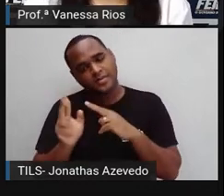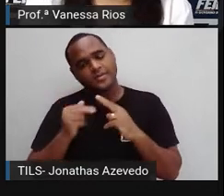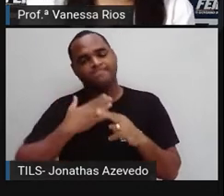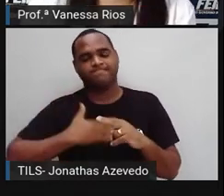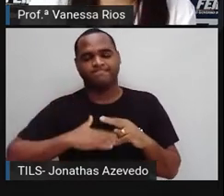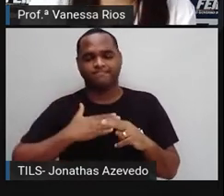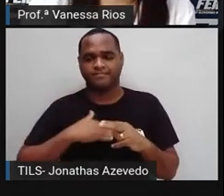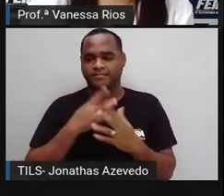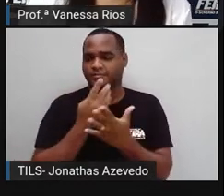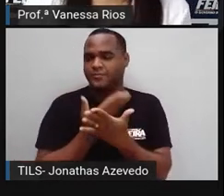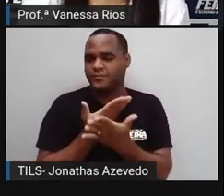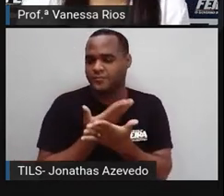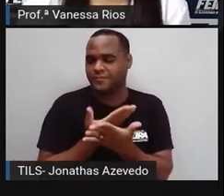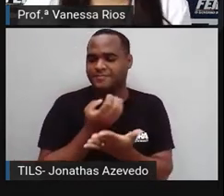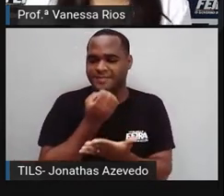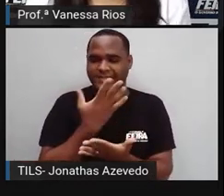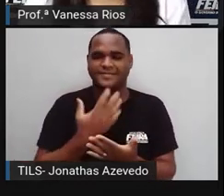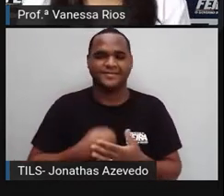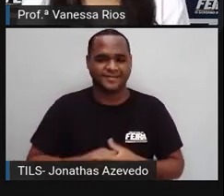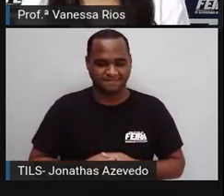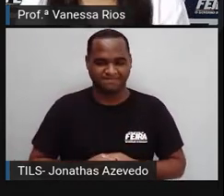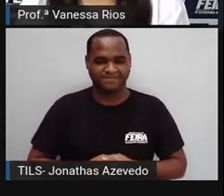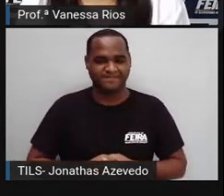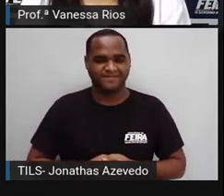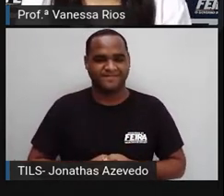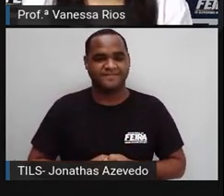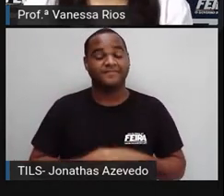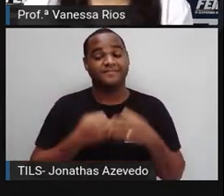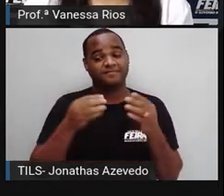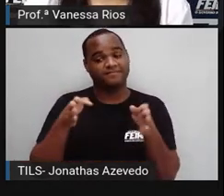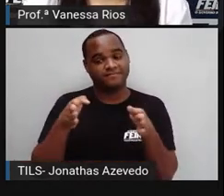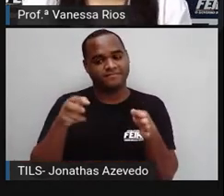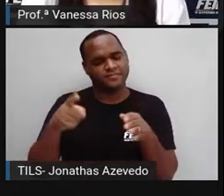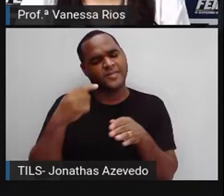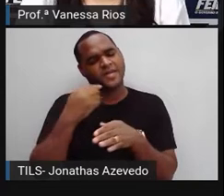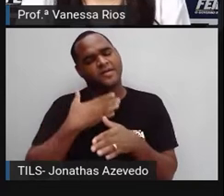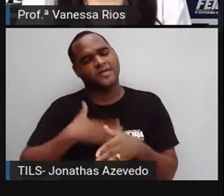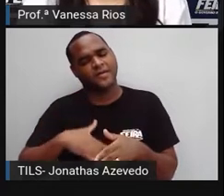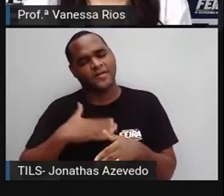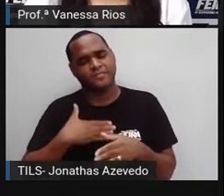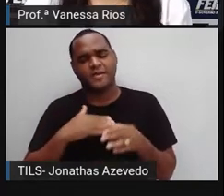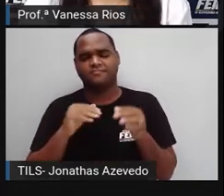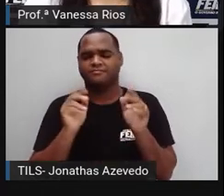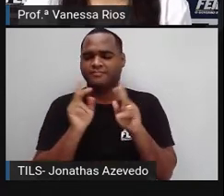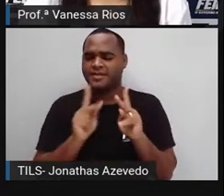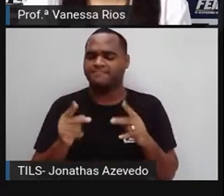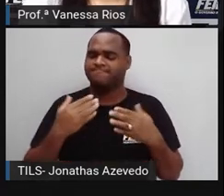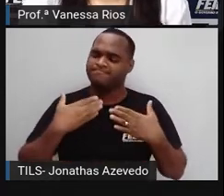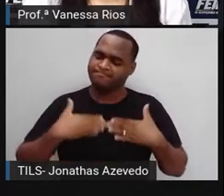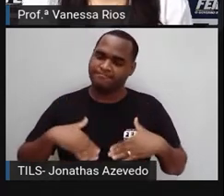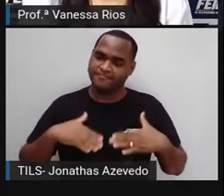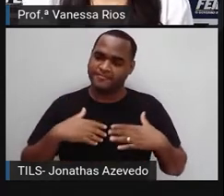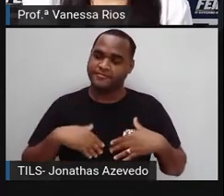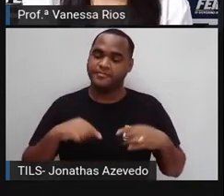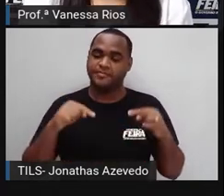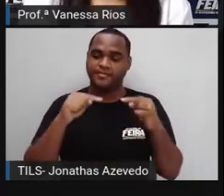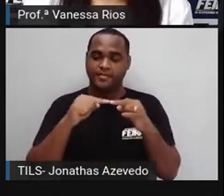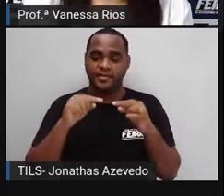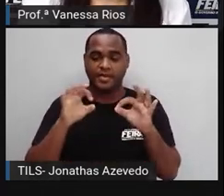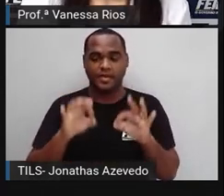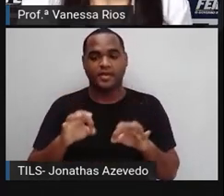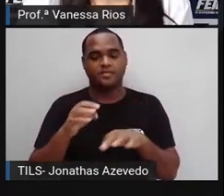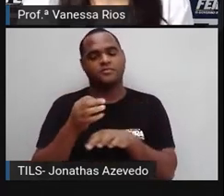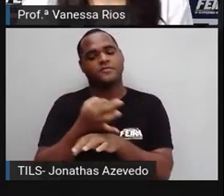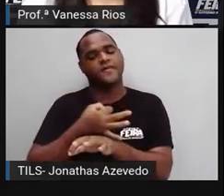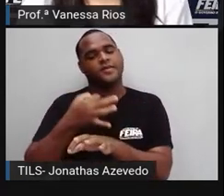descansar dos estudantes. A gente observou aí que essa época de repouso, né, de relaxamento, chamado